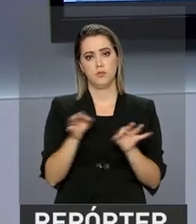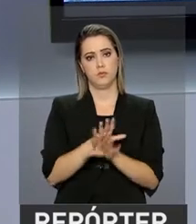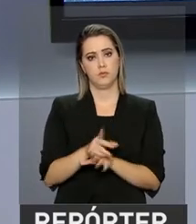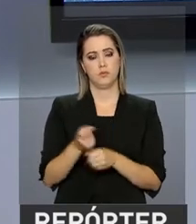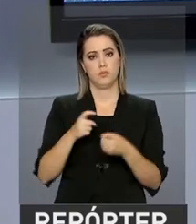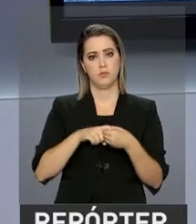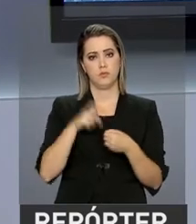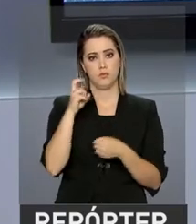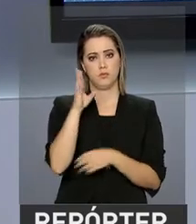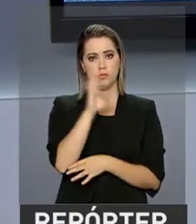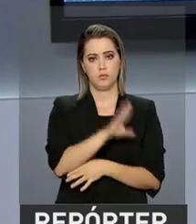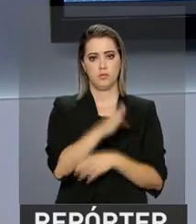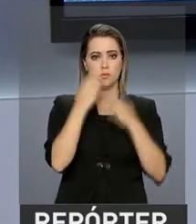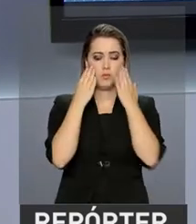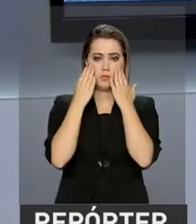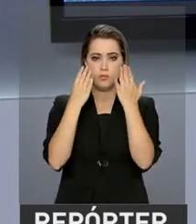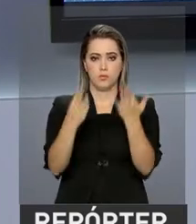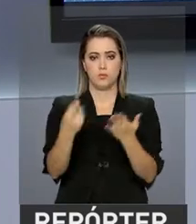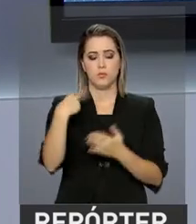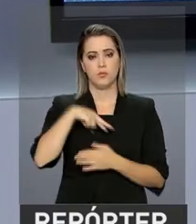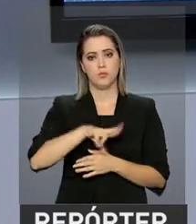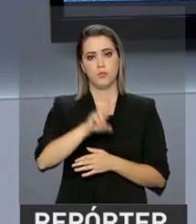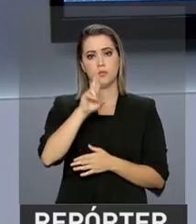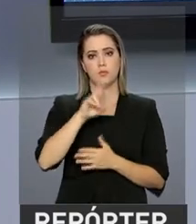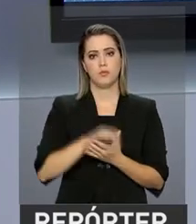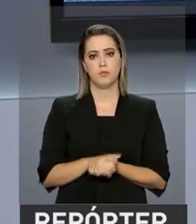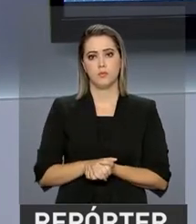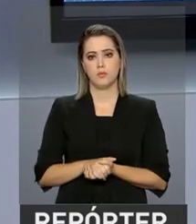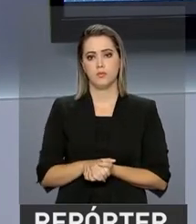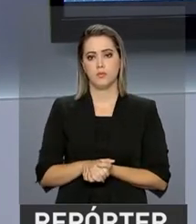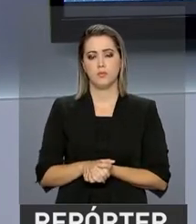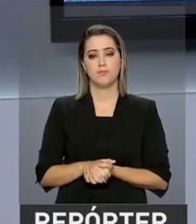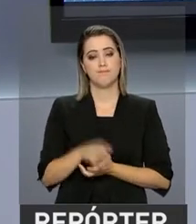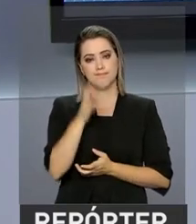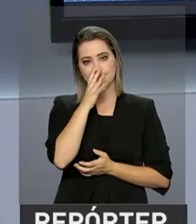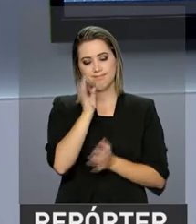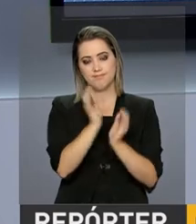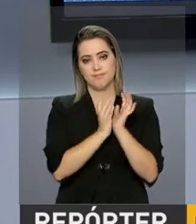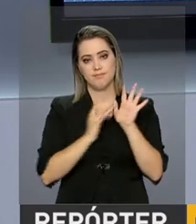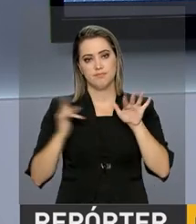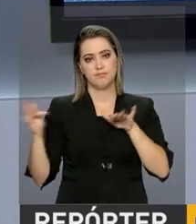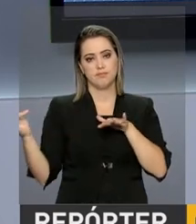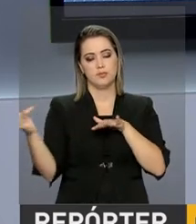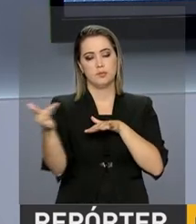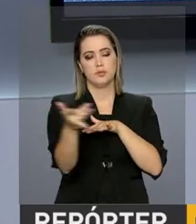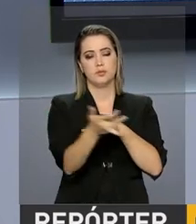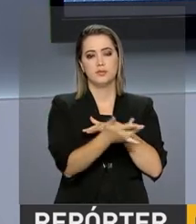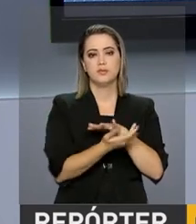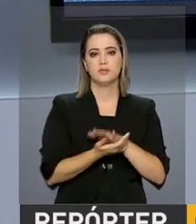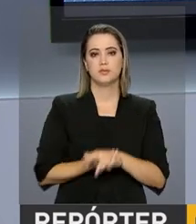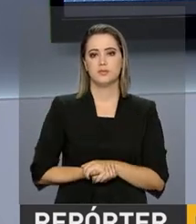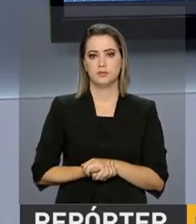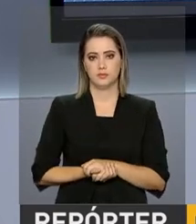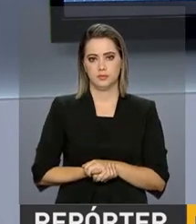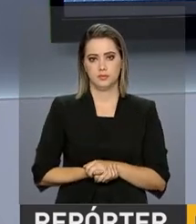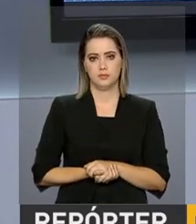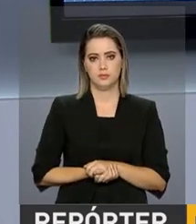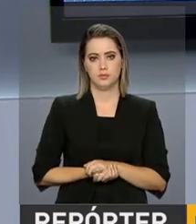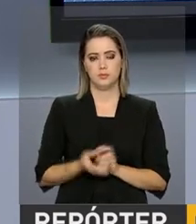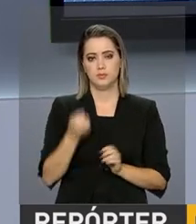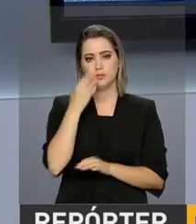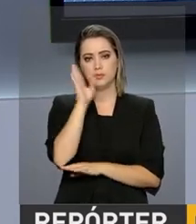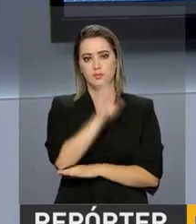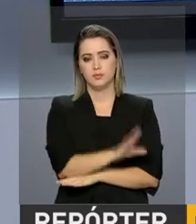voltamos às cinco da tarde na próxima edição do repórter nbr você pode acompanhar as novidades também em nossas redes sociais